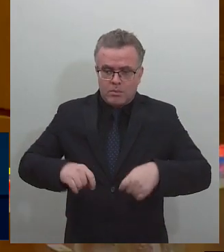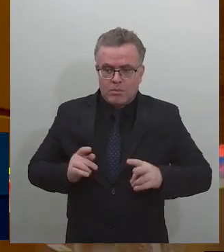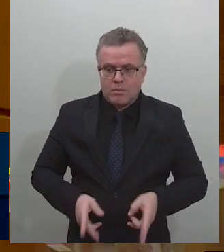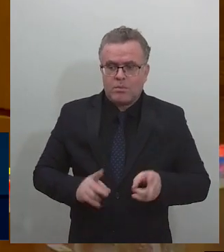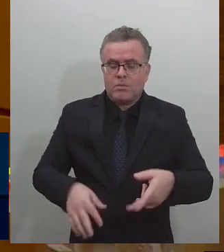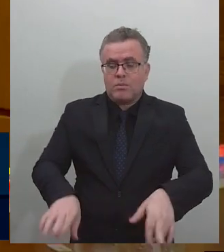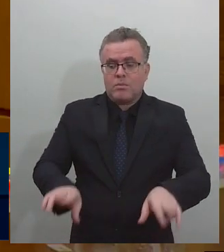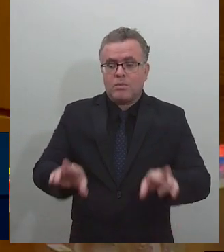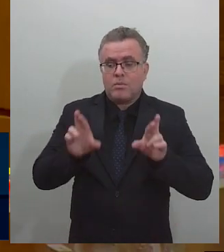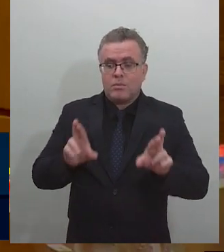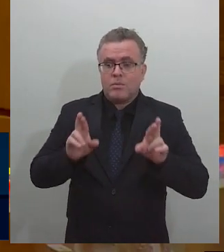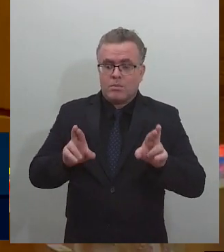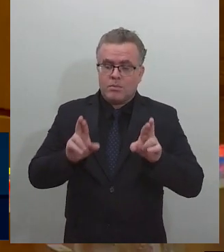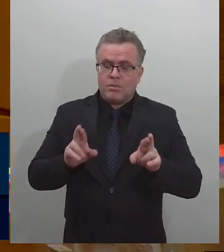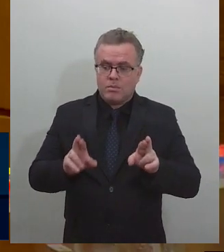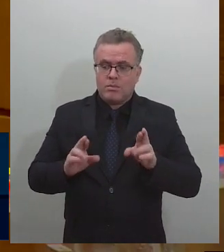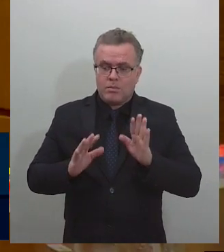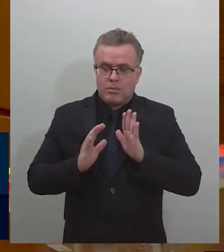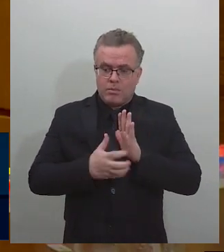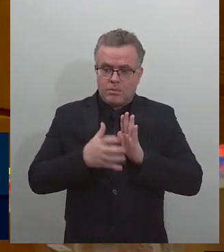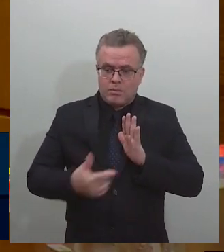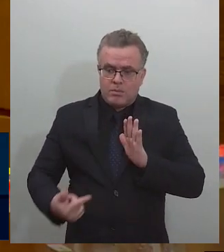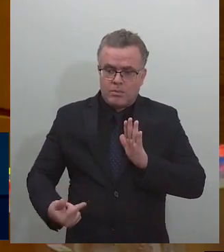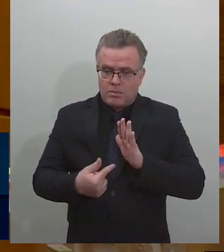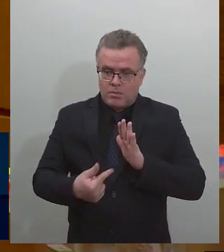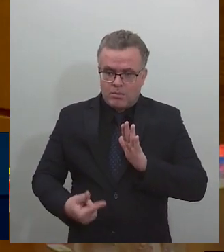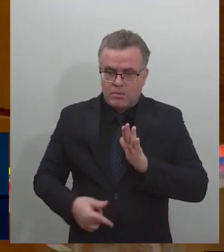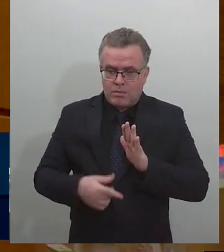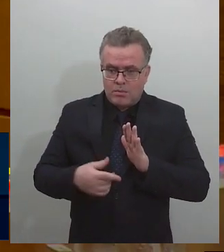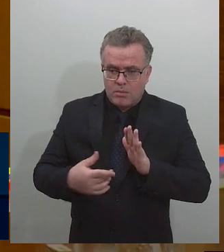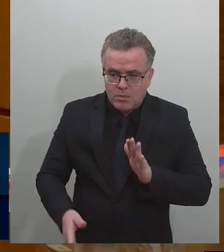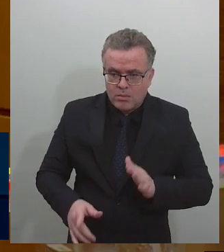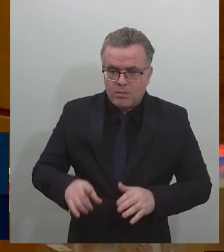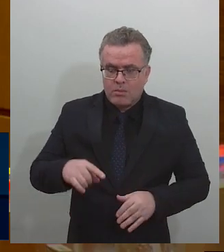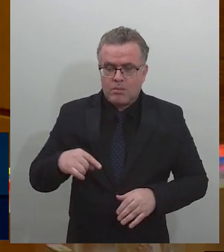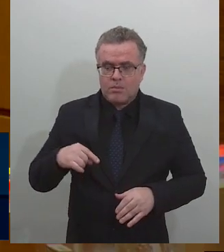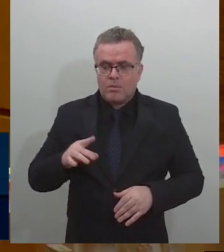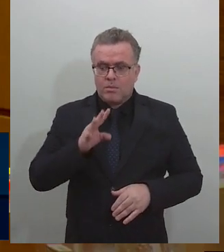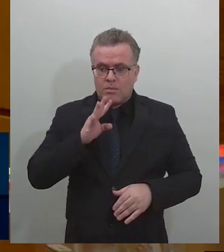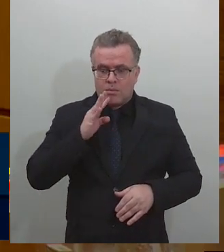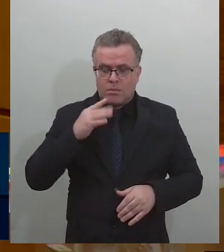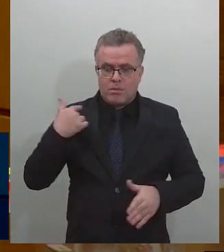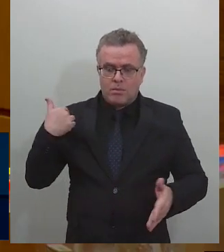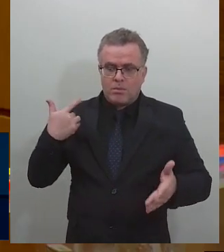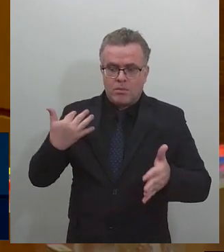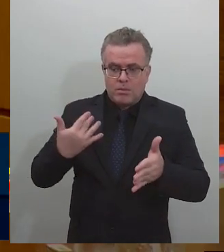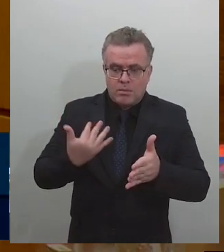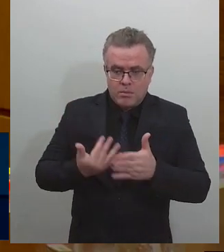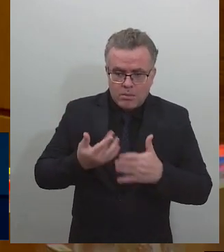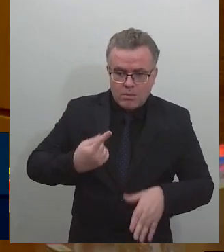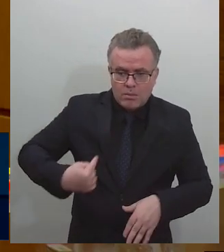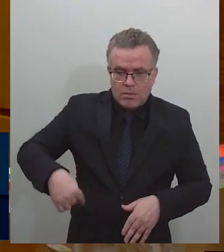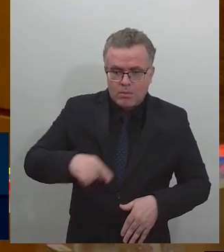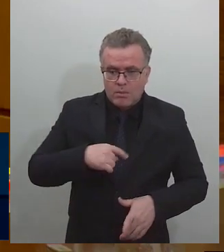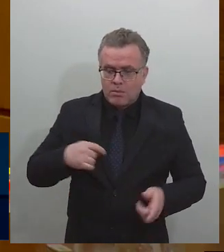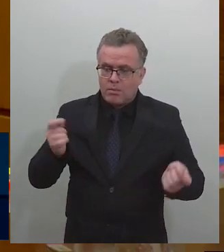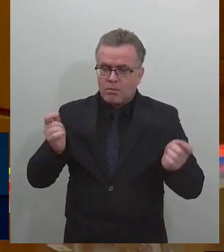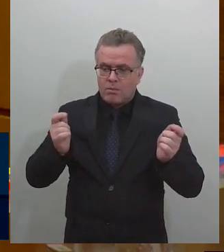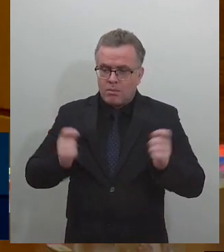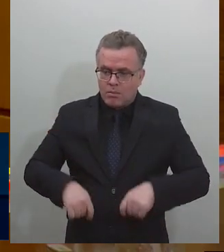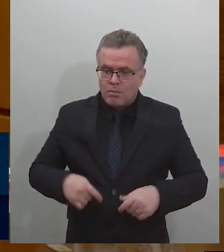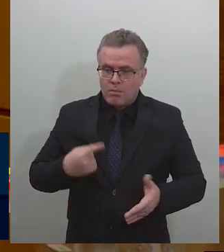partido reconheça a nossa trajetória, né, para que a gente possa levar para a população, não só